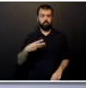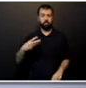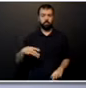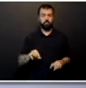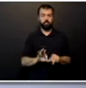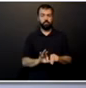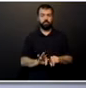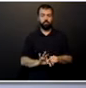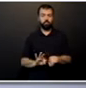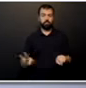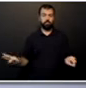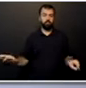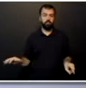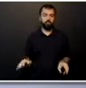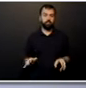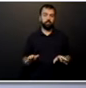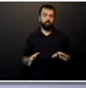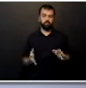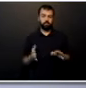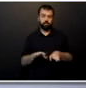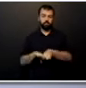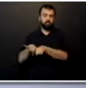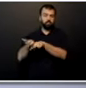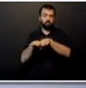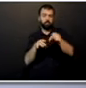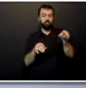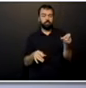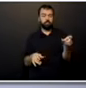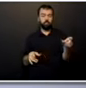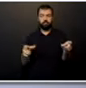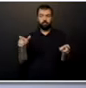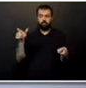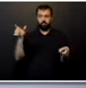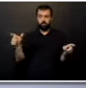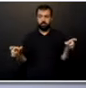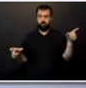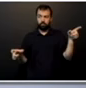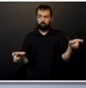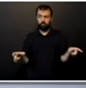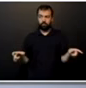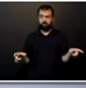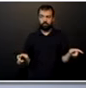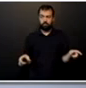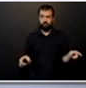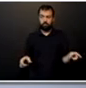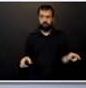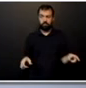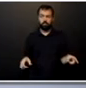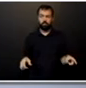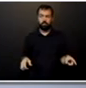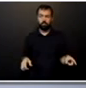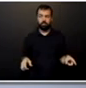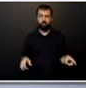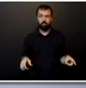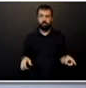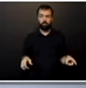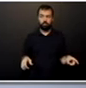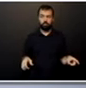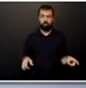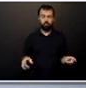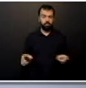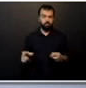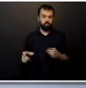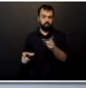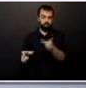a proporcionalidade entre a quantidade de sal e água vamos observar aqui sal e